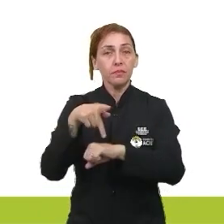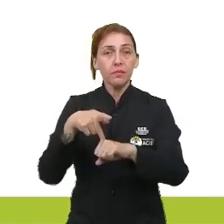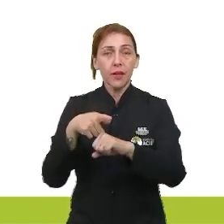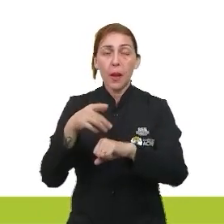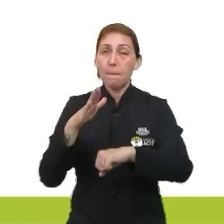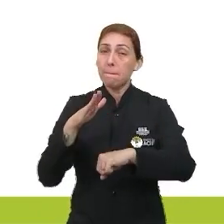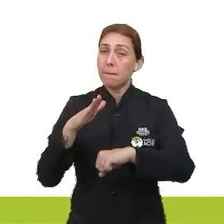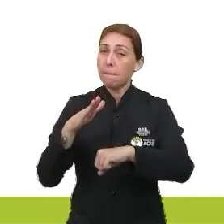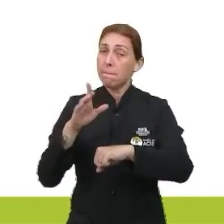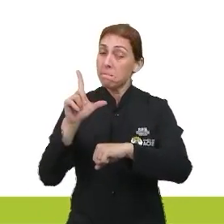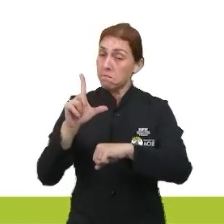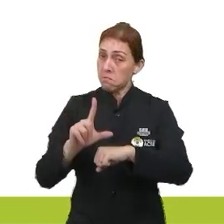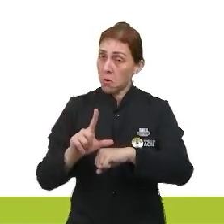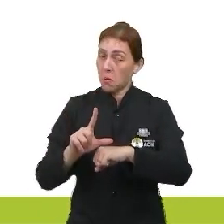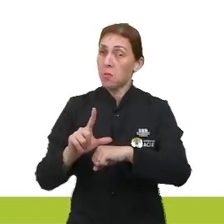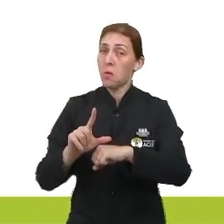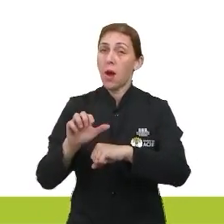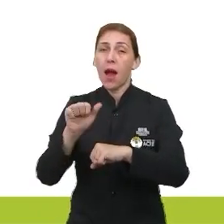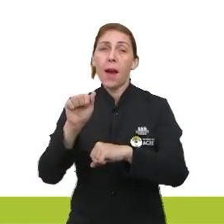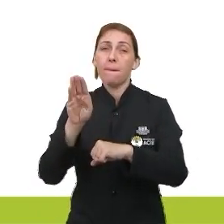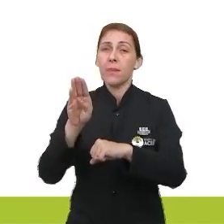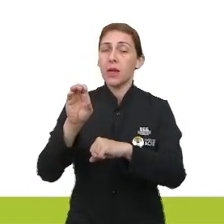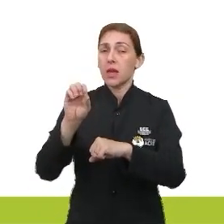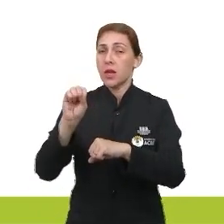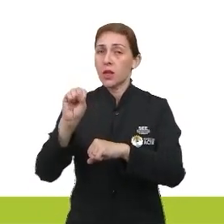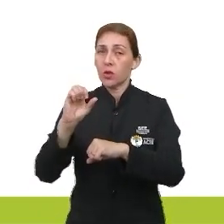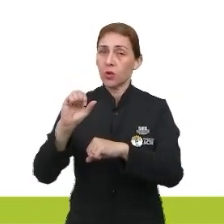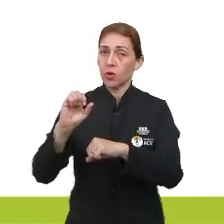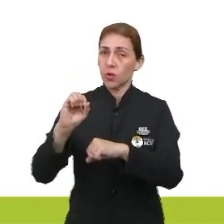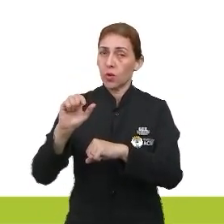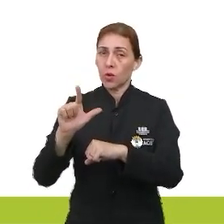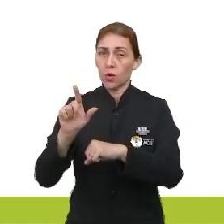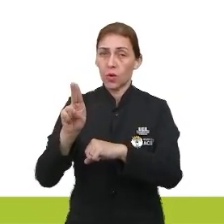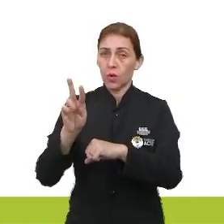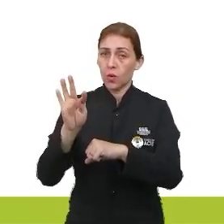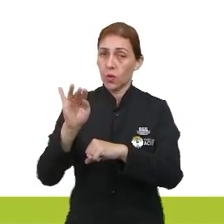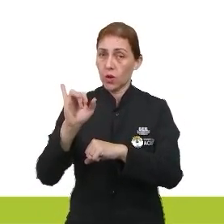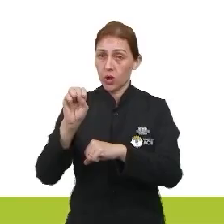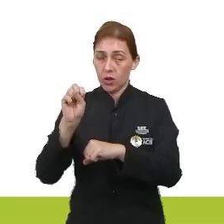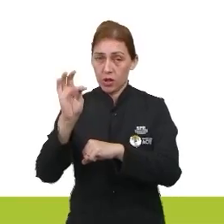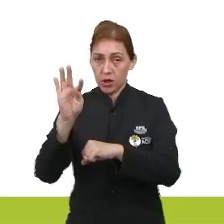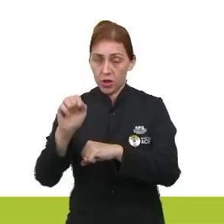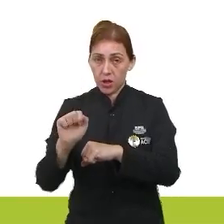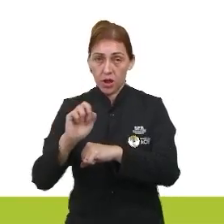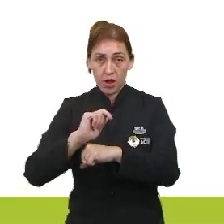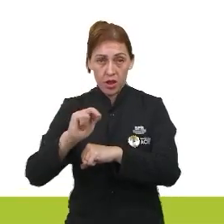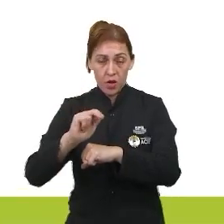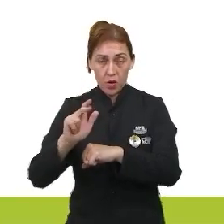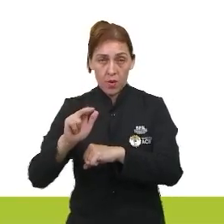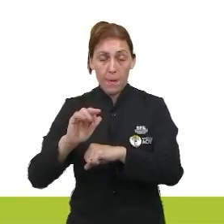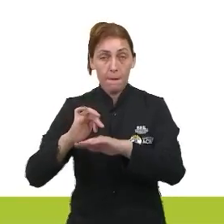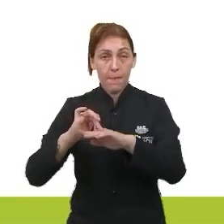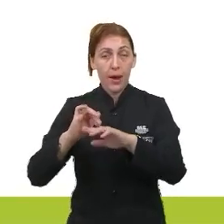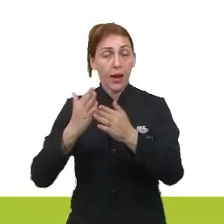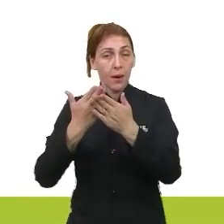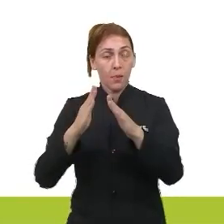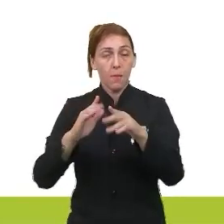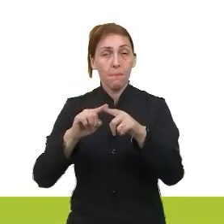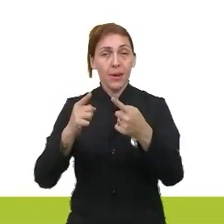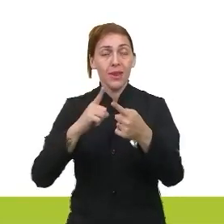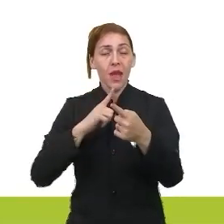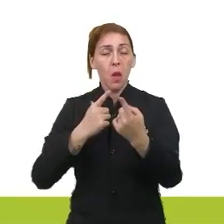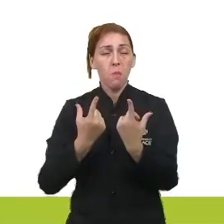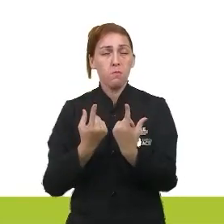mais absolutista, porque você sabe que teve ali a Revolução Inglesa, enfim, ela não é mais absolutista, mas tem